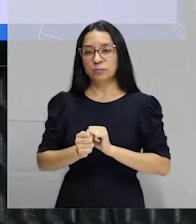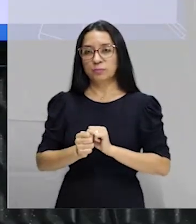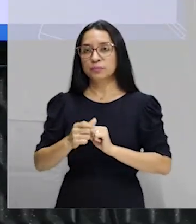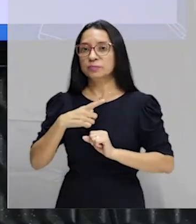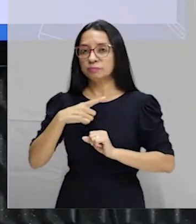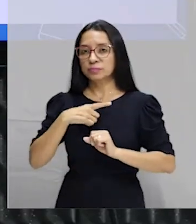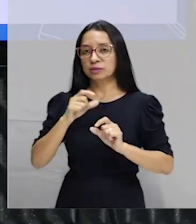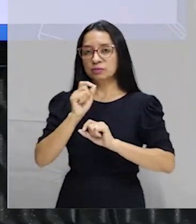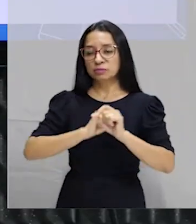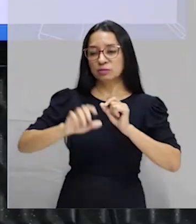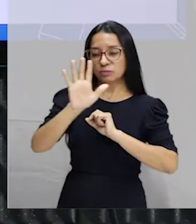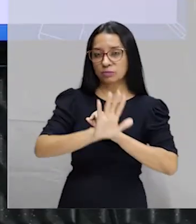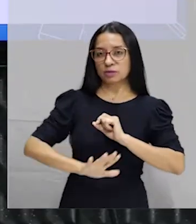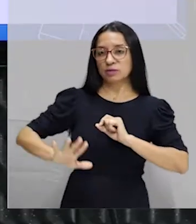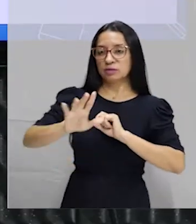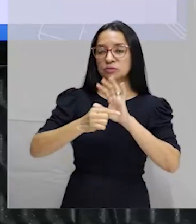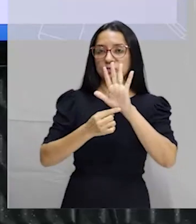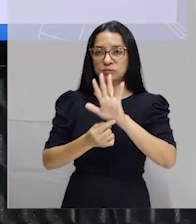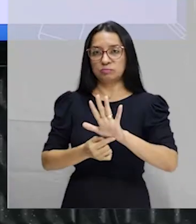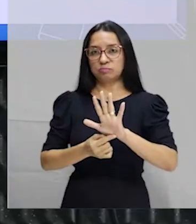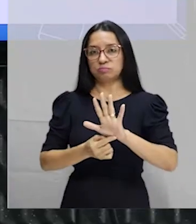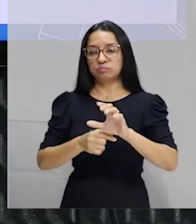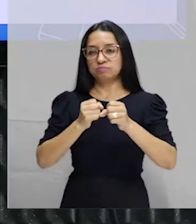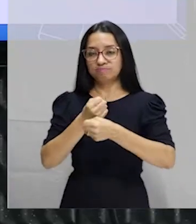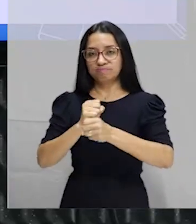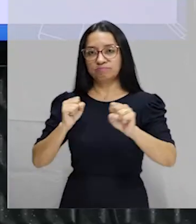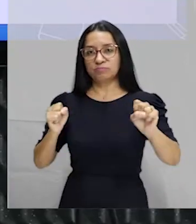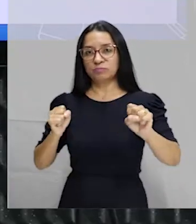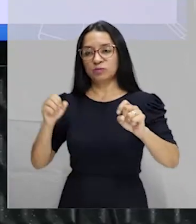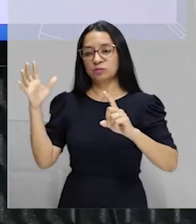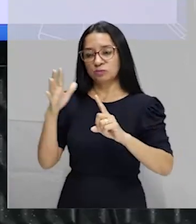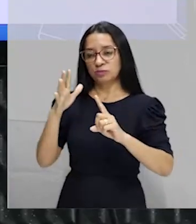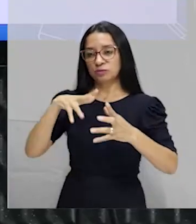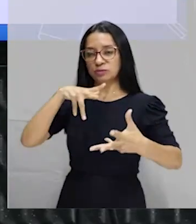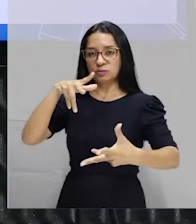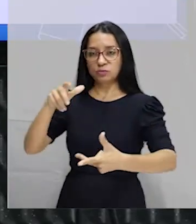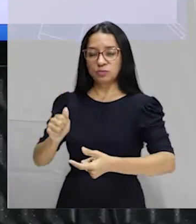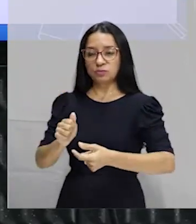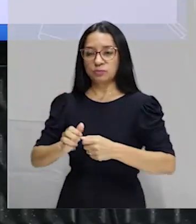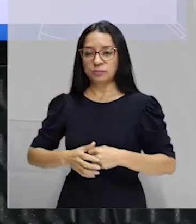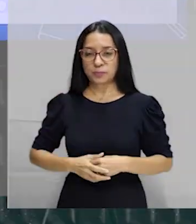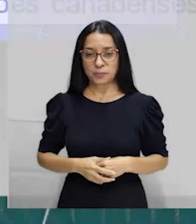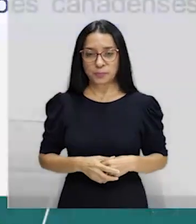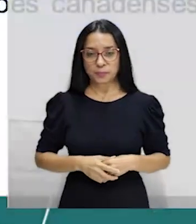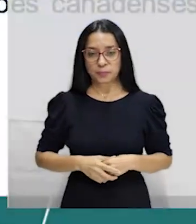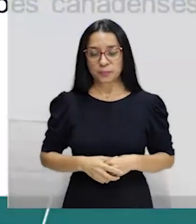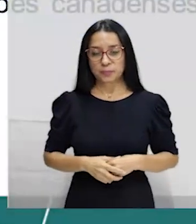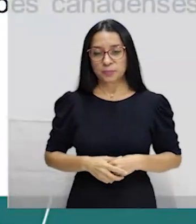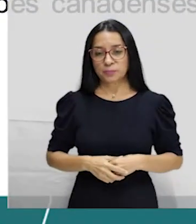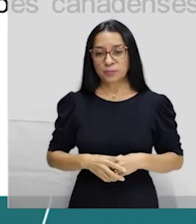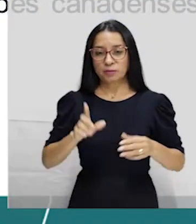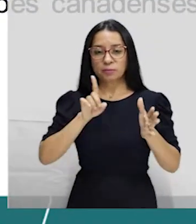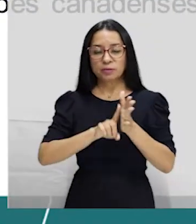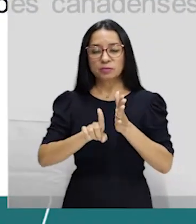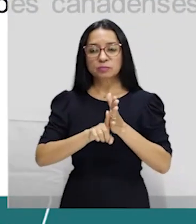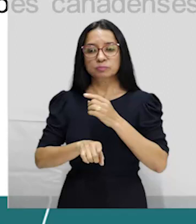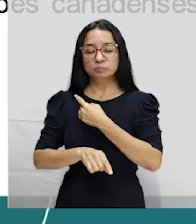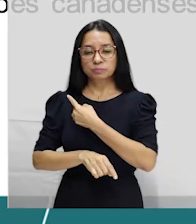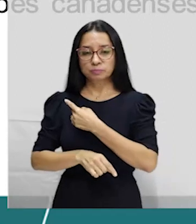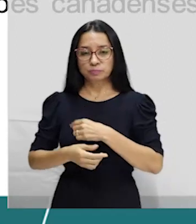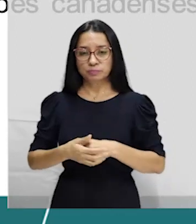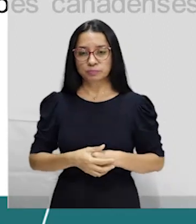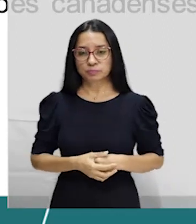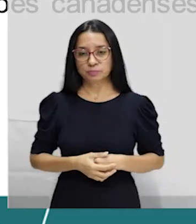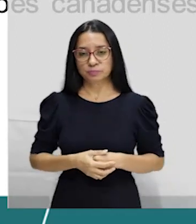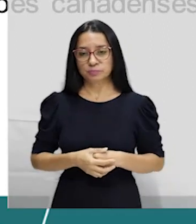tem uma área de destaque aí muito grande, né, influenciando o mundo em variados aspectos. E aí ele te pergunta, né,